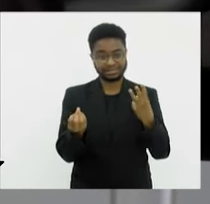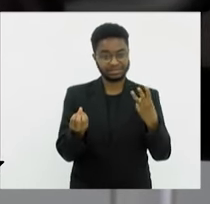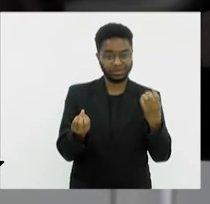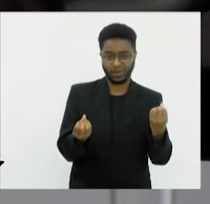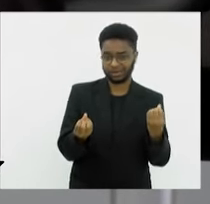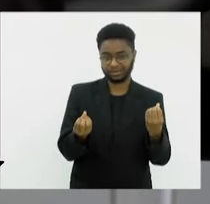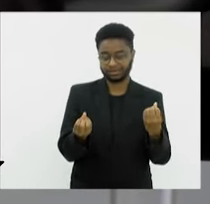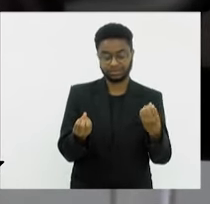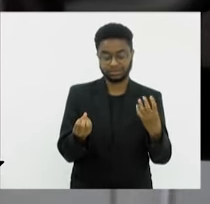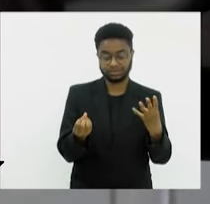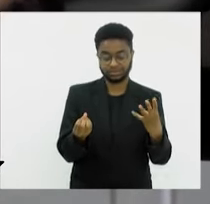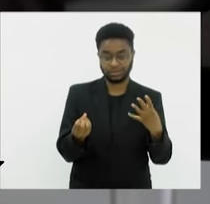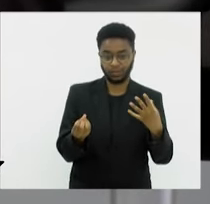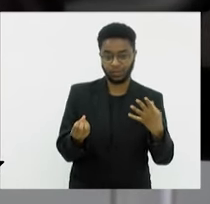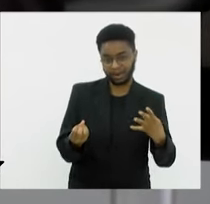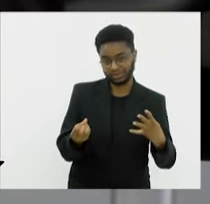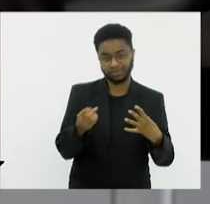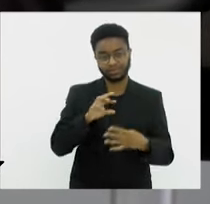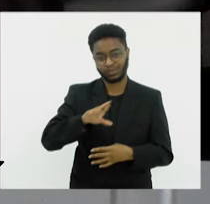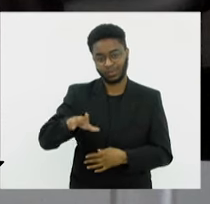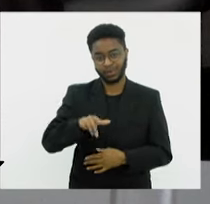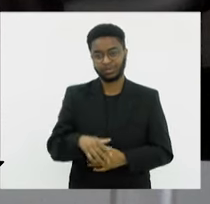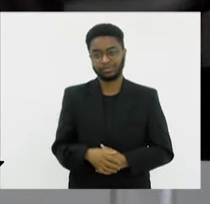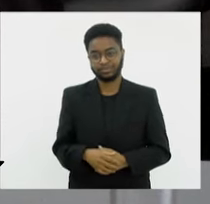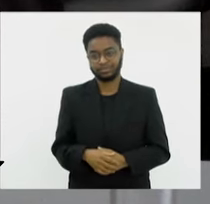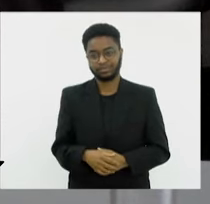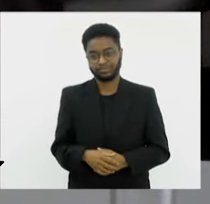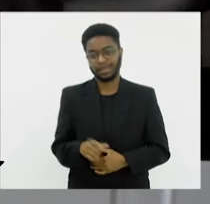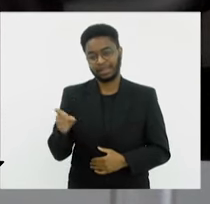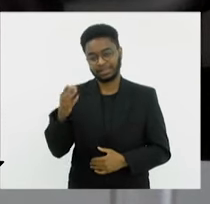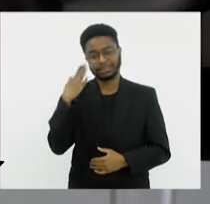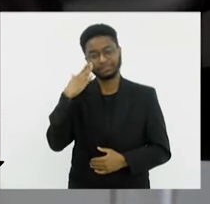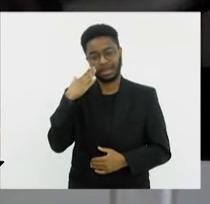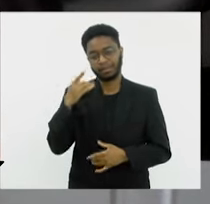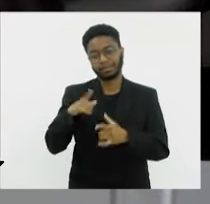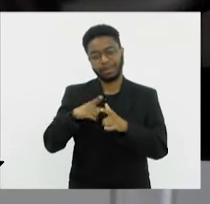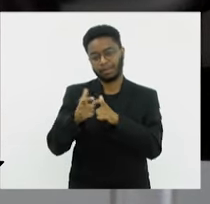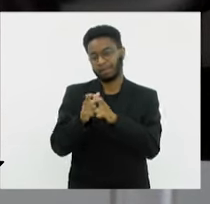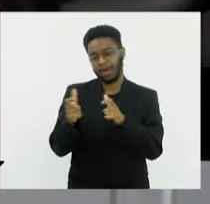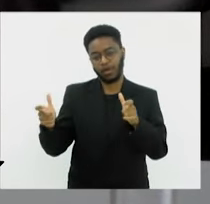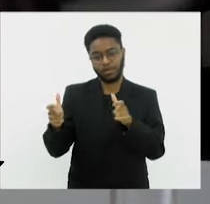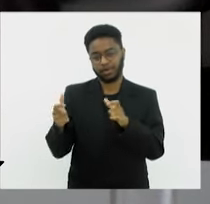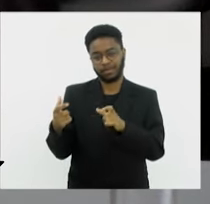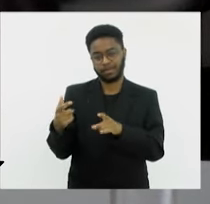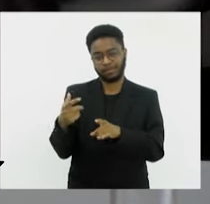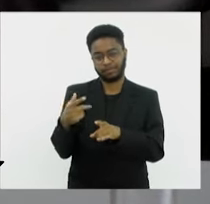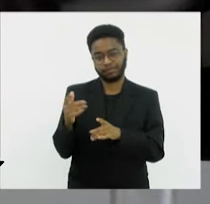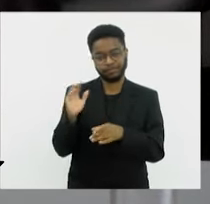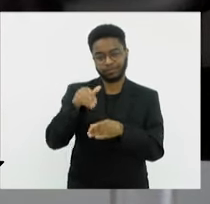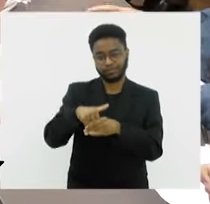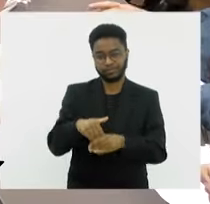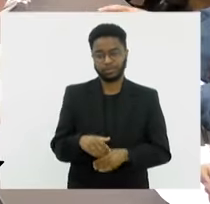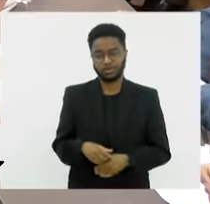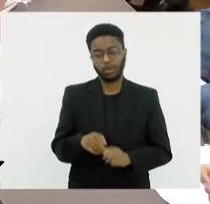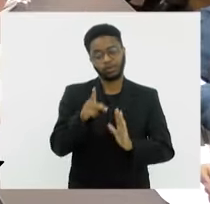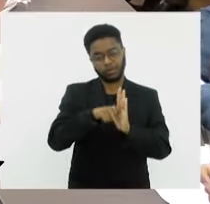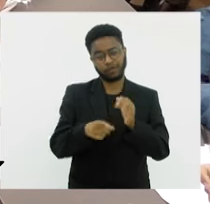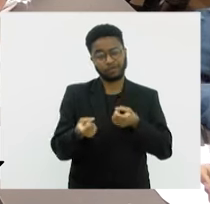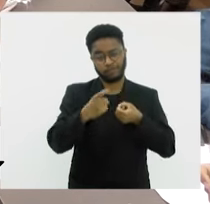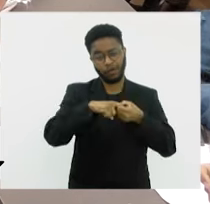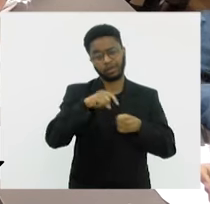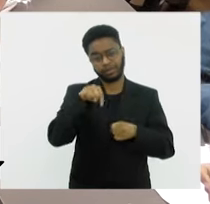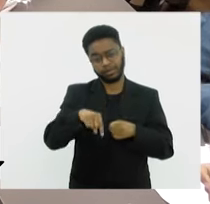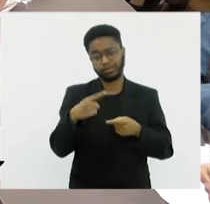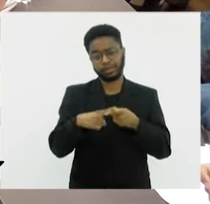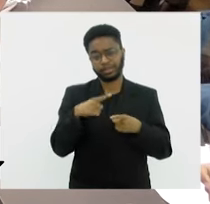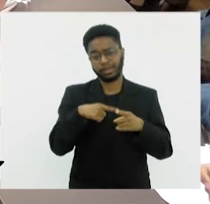36-34. Ele terá ampla margem de vantagem. Esse projeto vai voltar aqui, que vai receber uma